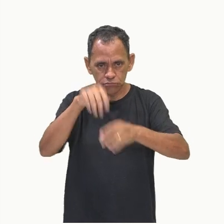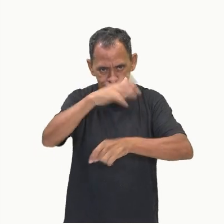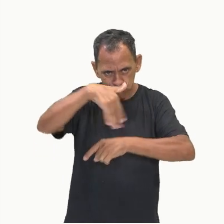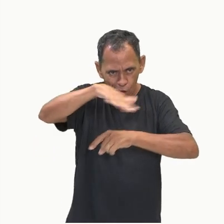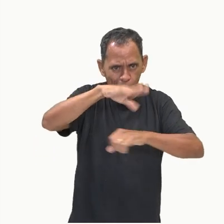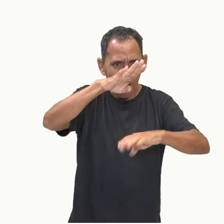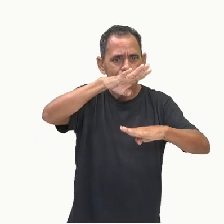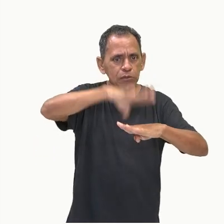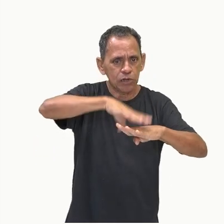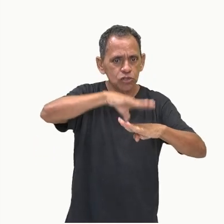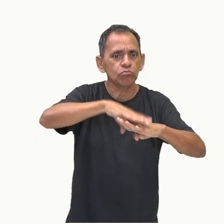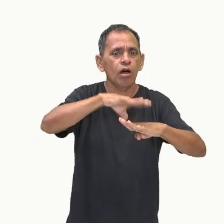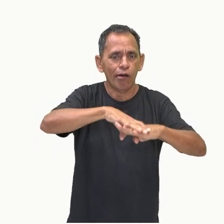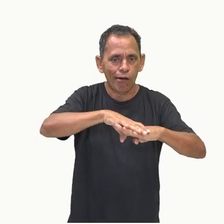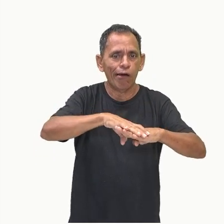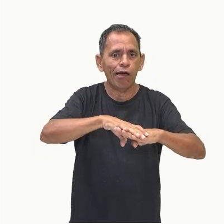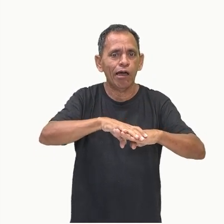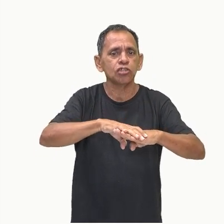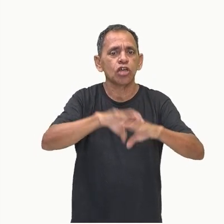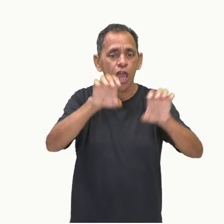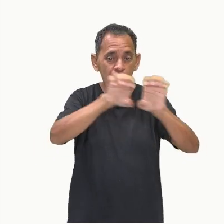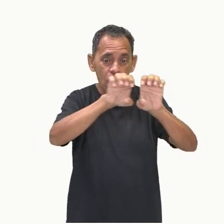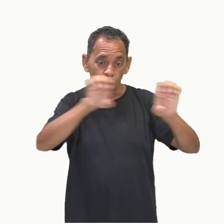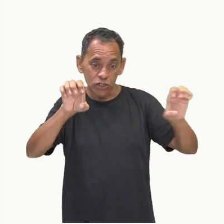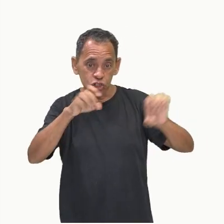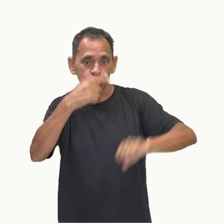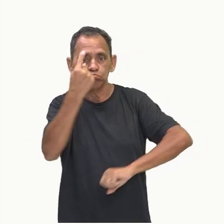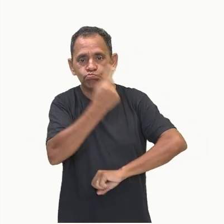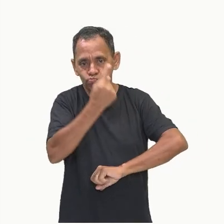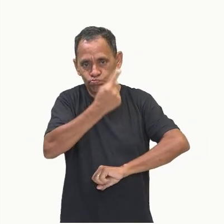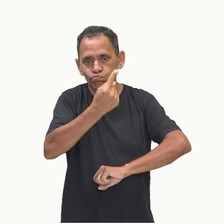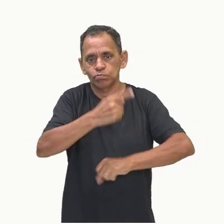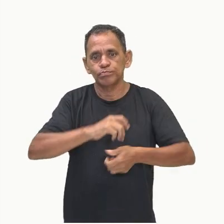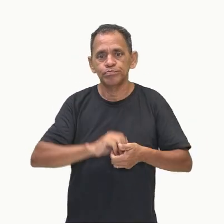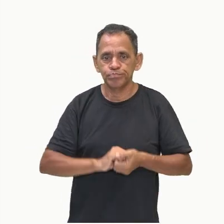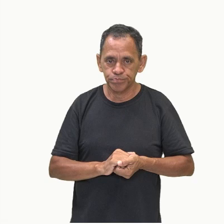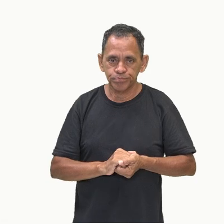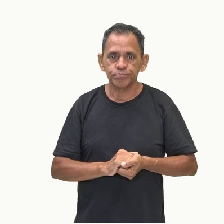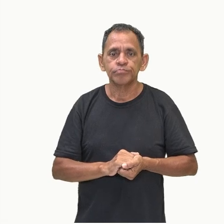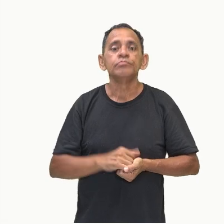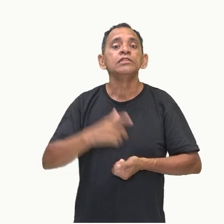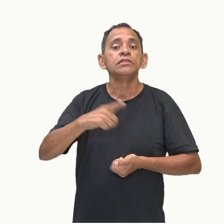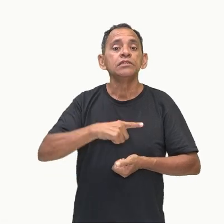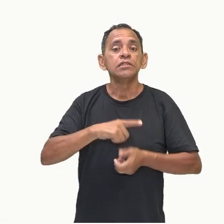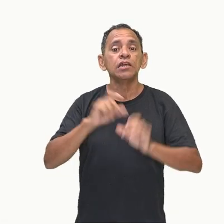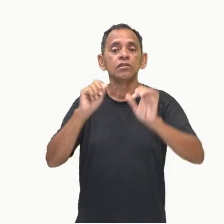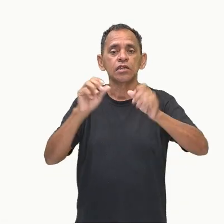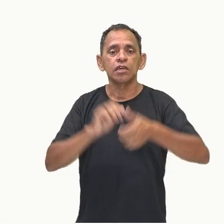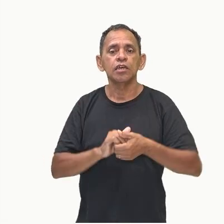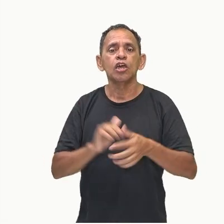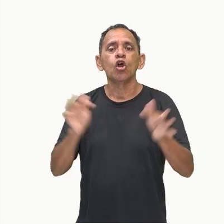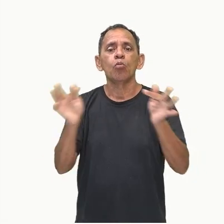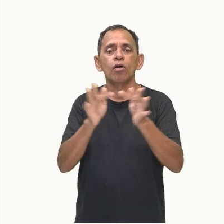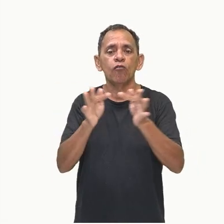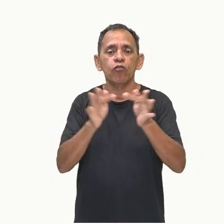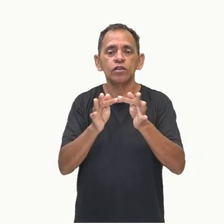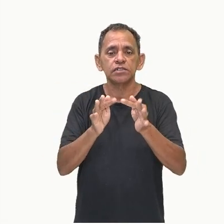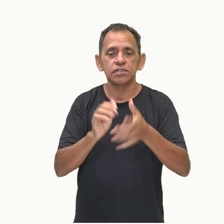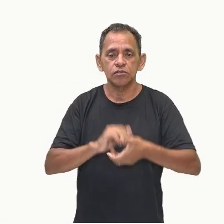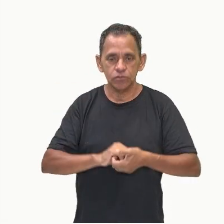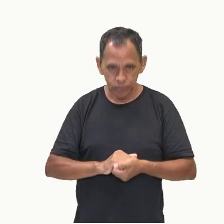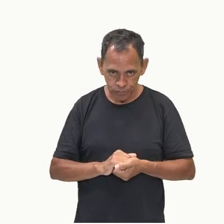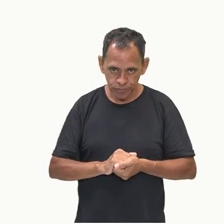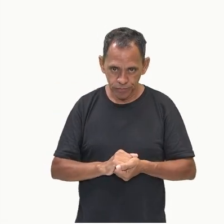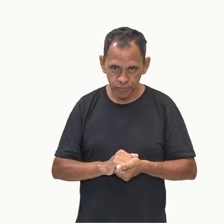equação do primeiro grau tá pessoal e por ser uma do primeiro grau ela tem uma função afim é a